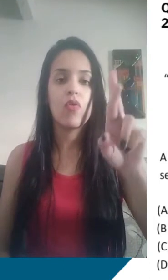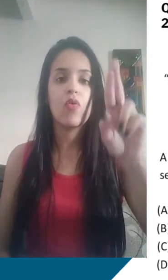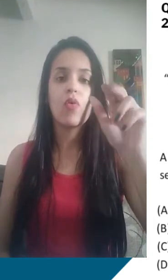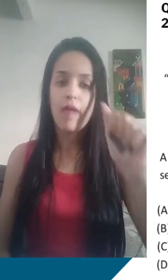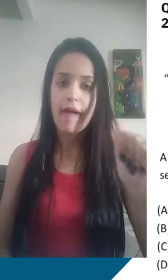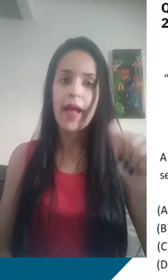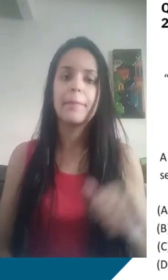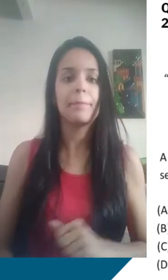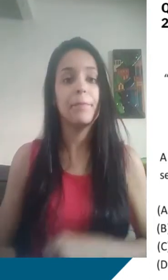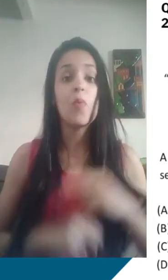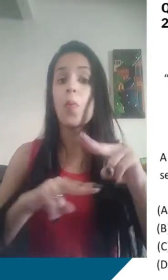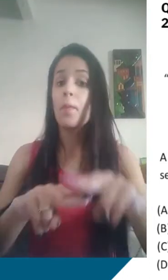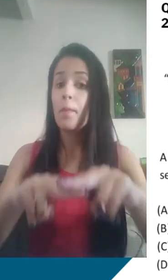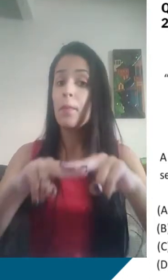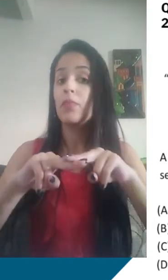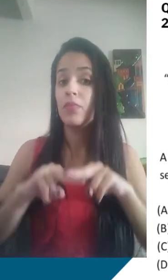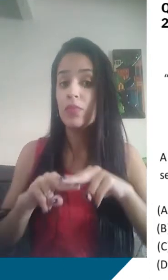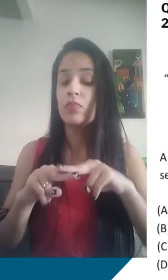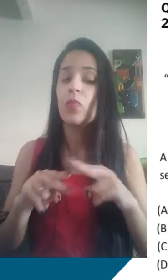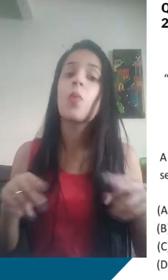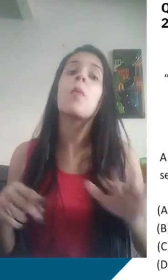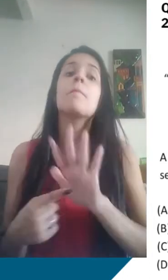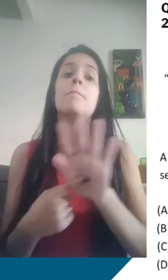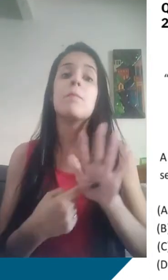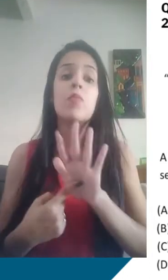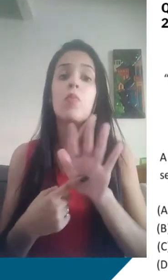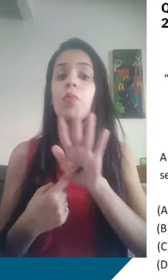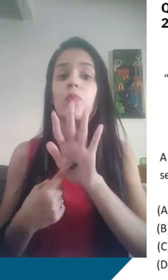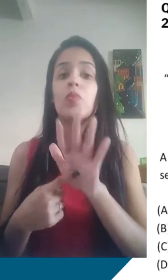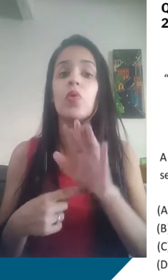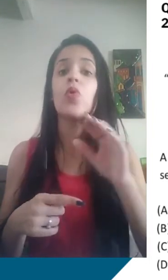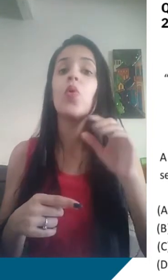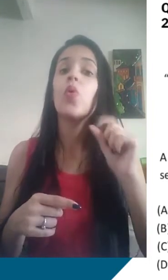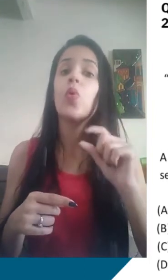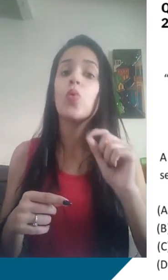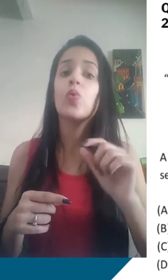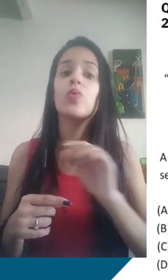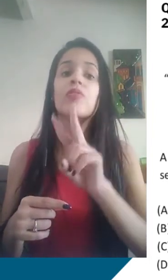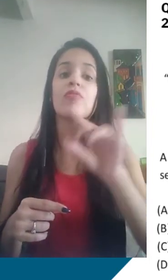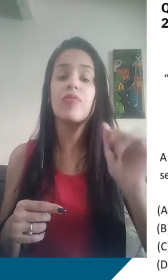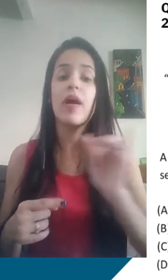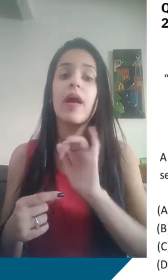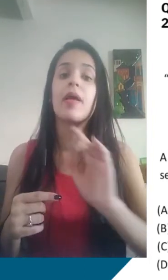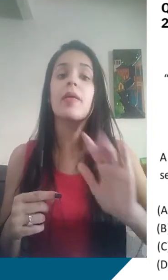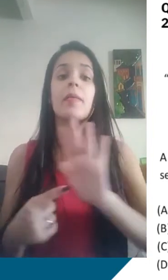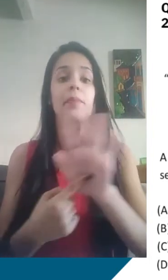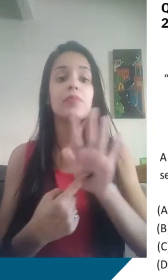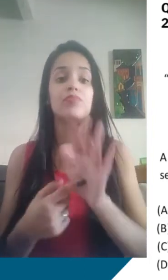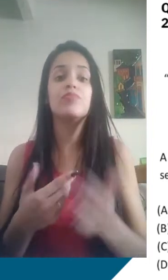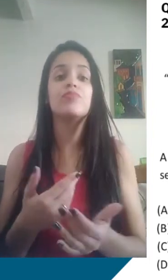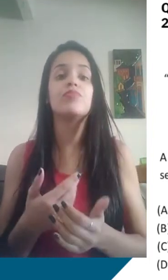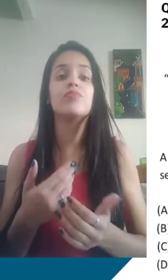textual por meio do qual há uma antecipação do que ainda será enunciado no texto. Nesse caso,